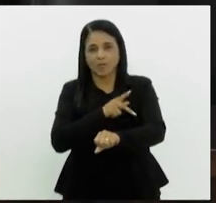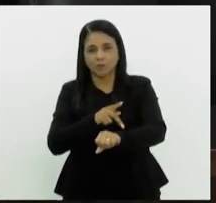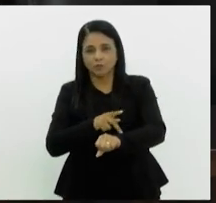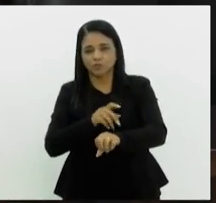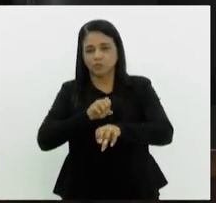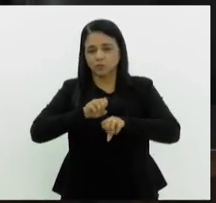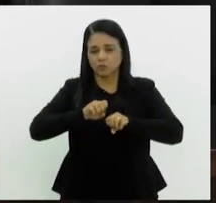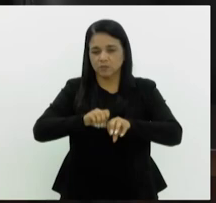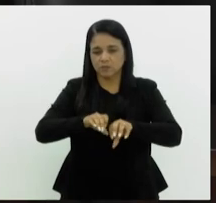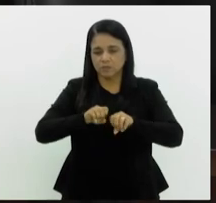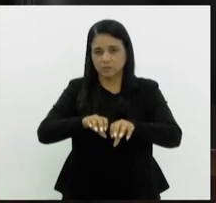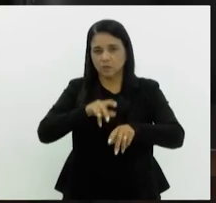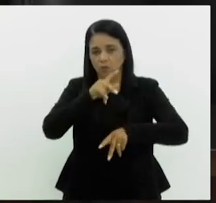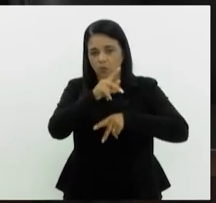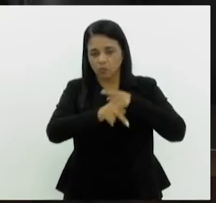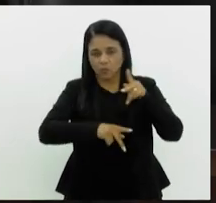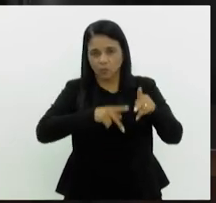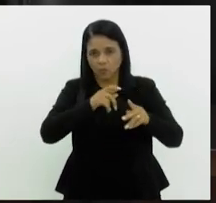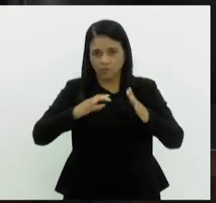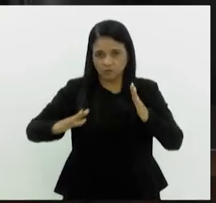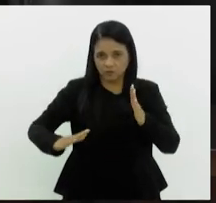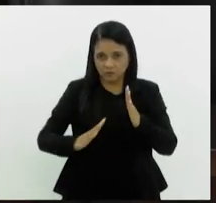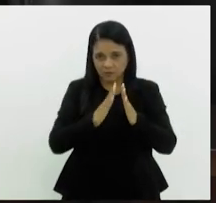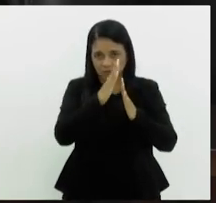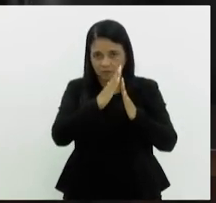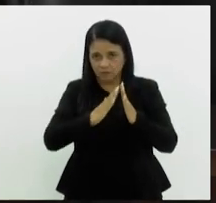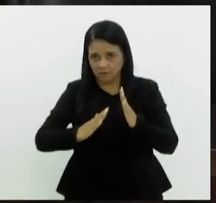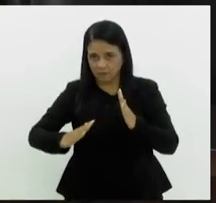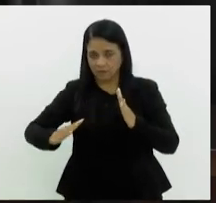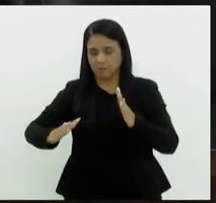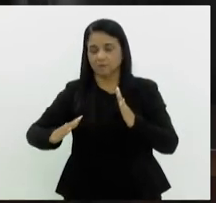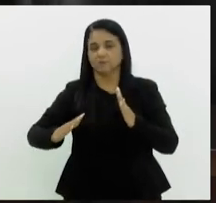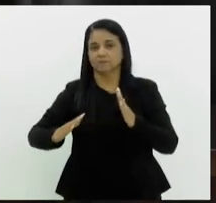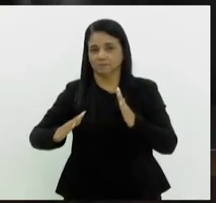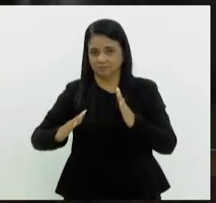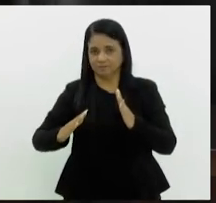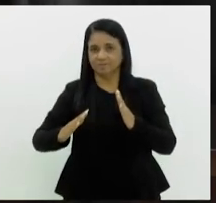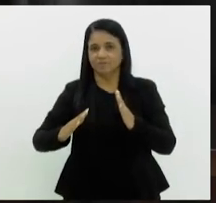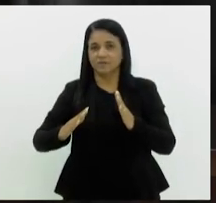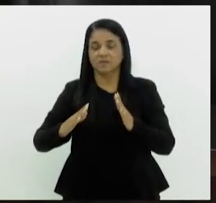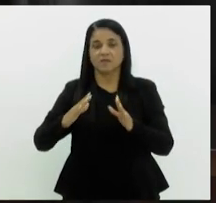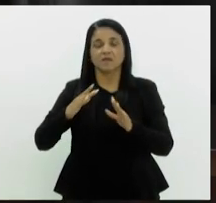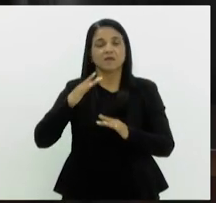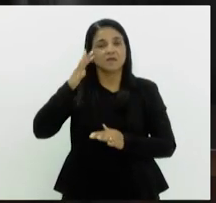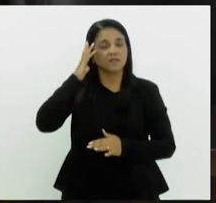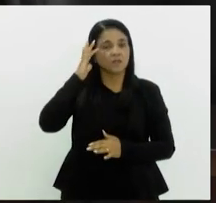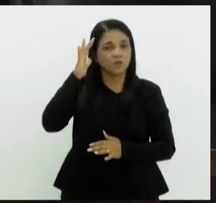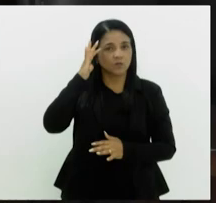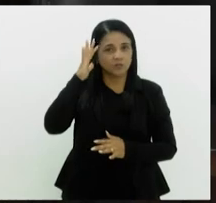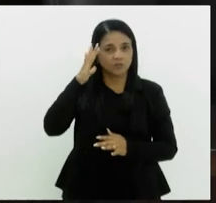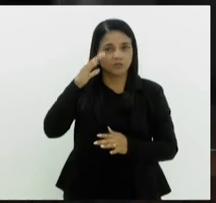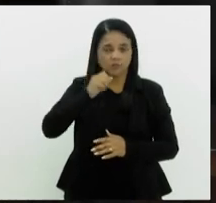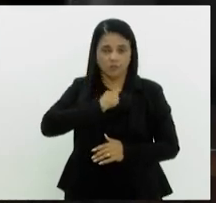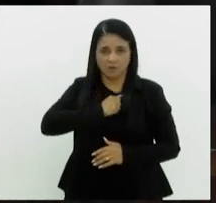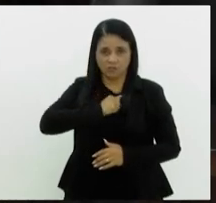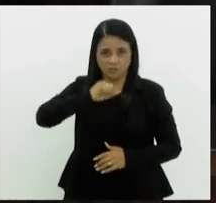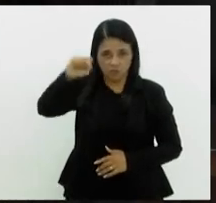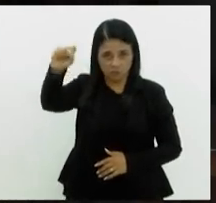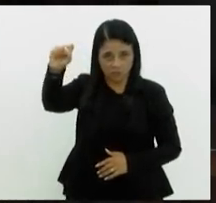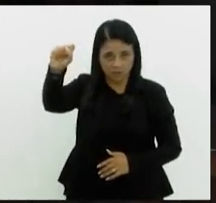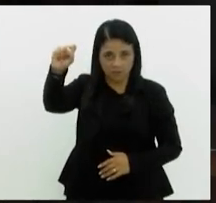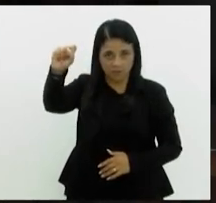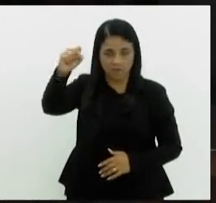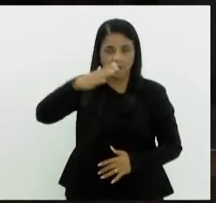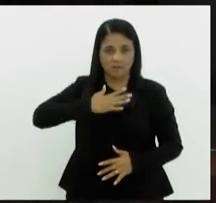ensino, do povo de terreiro, do povo de santo. Então, que na ideologia do axé, Helena tanto nos